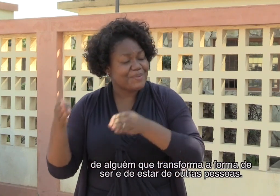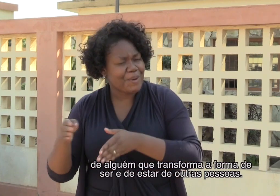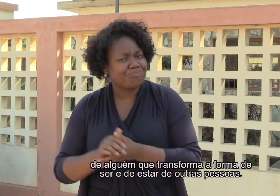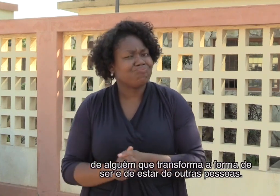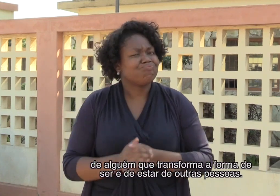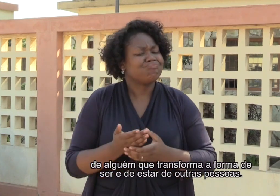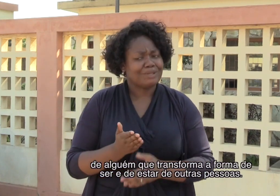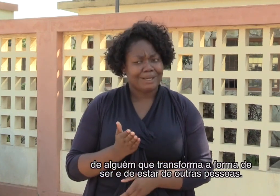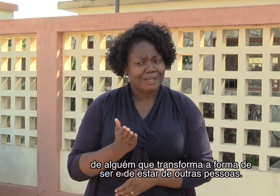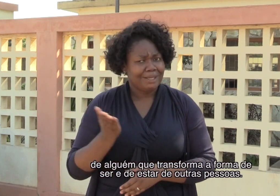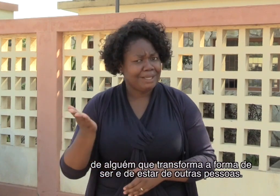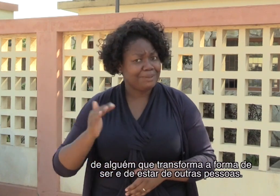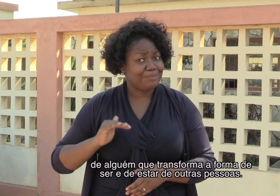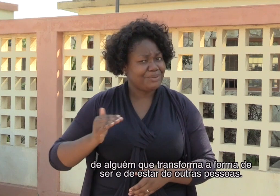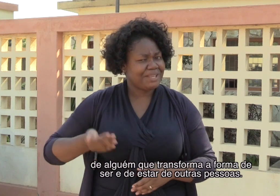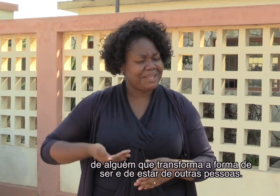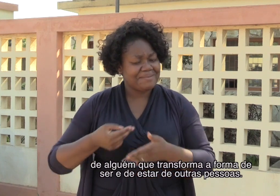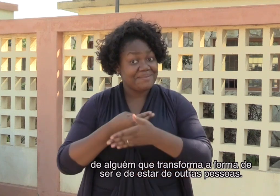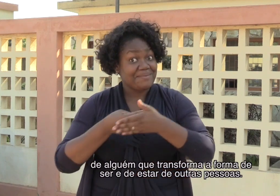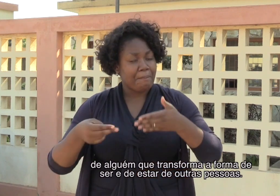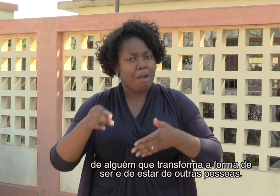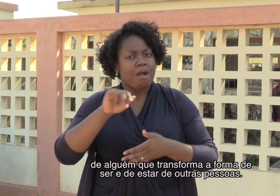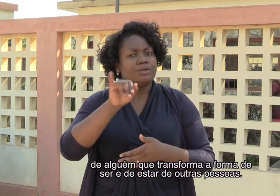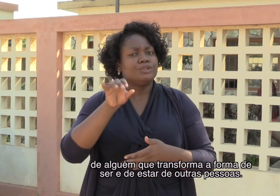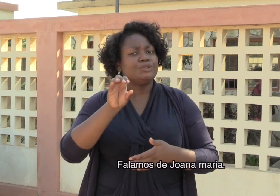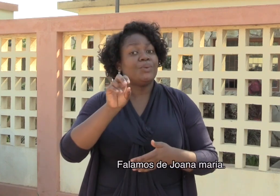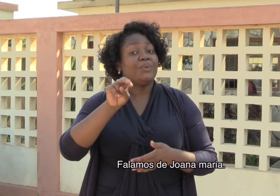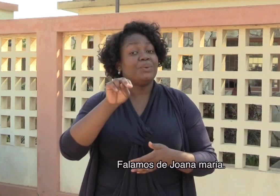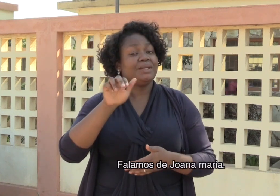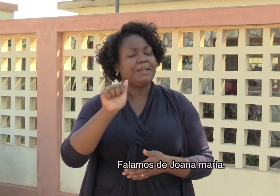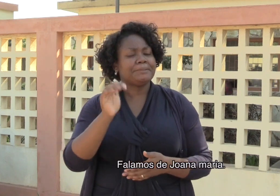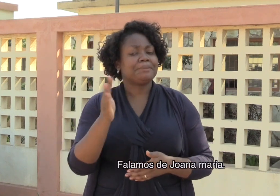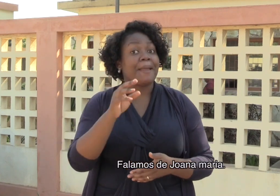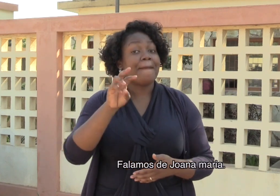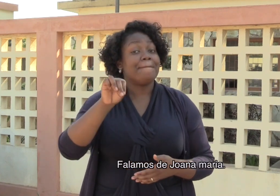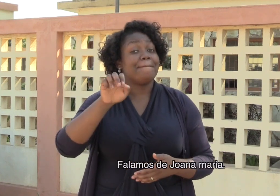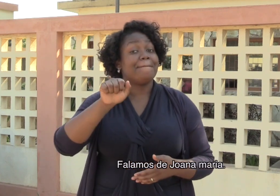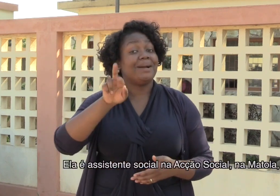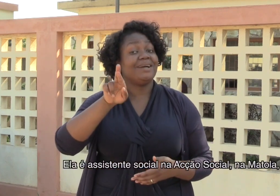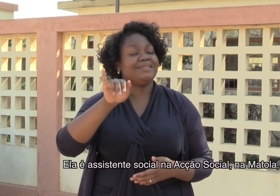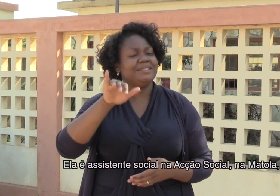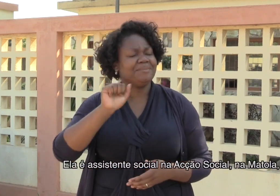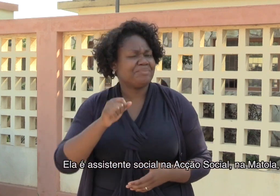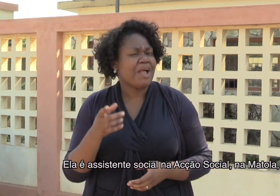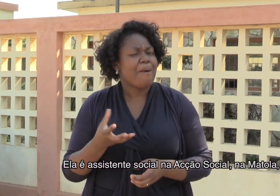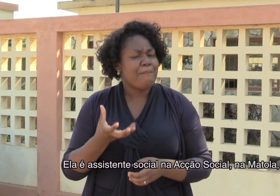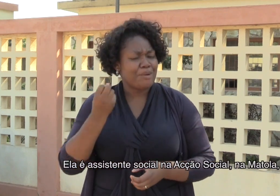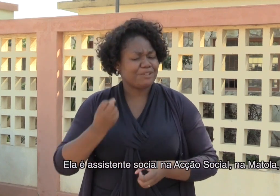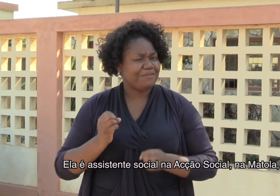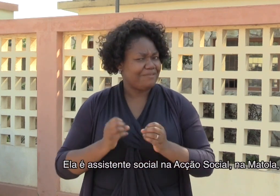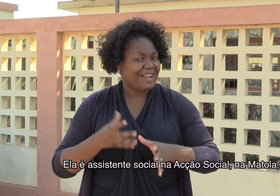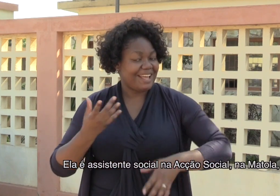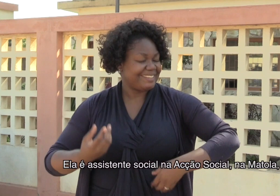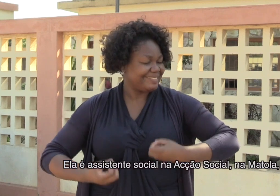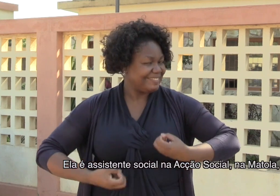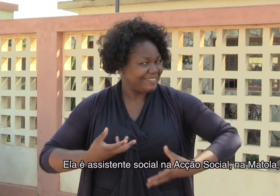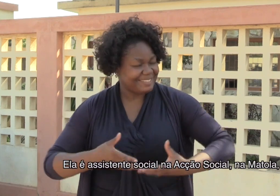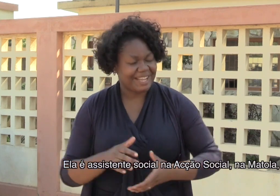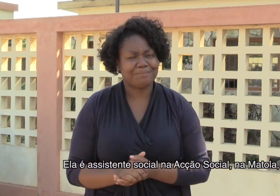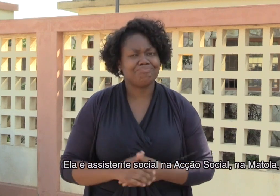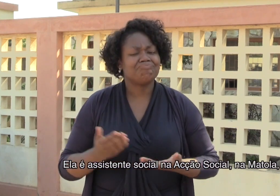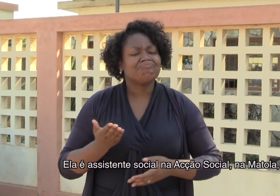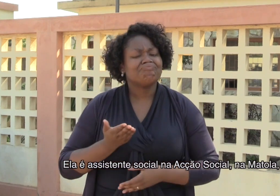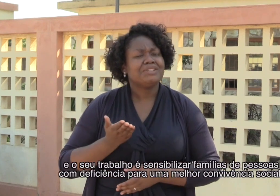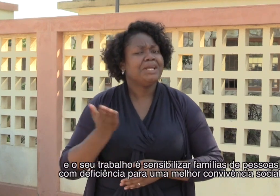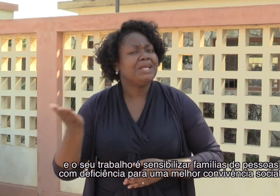transforma a forma de ser e de estar de outras pessoas falamos de joana maria ela é assistente social nessa social